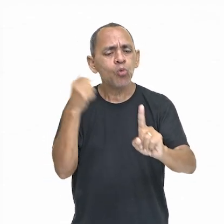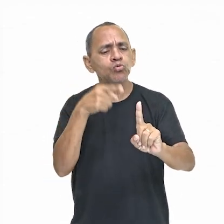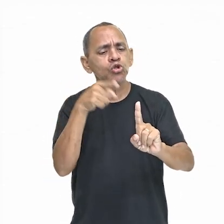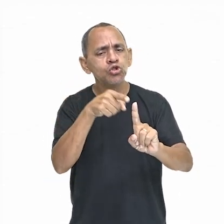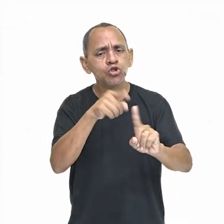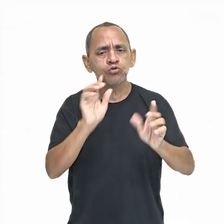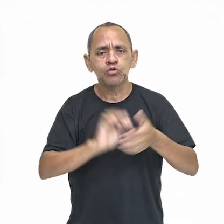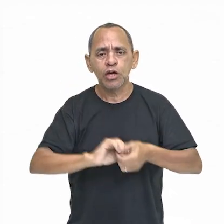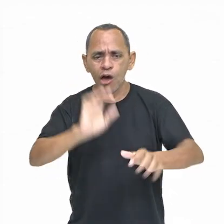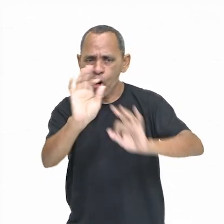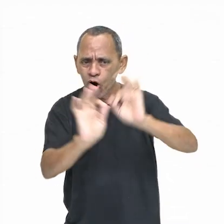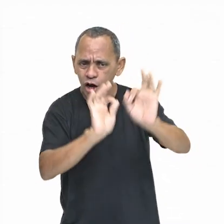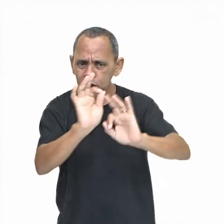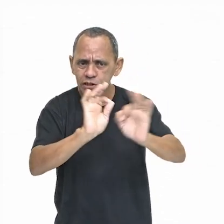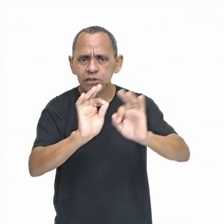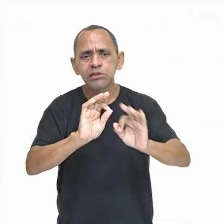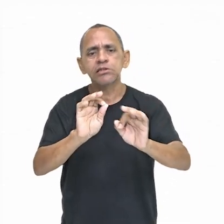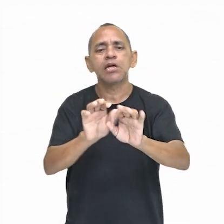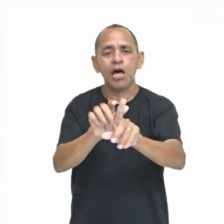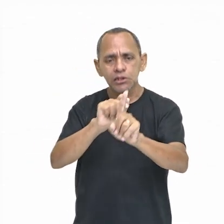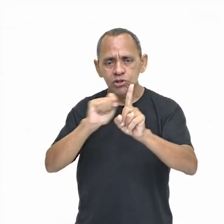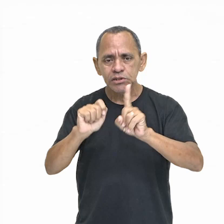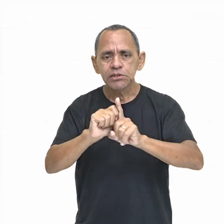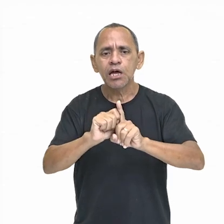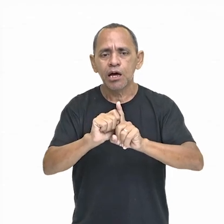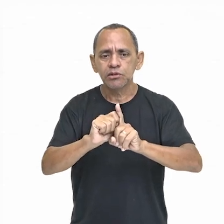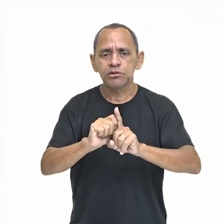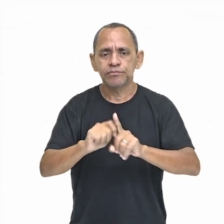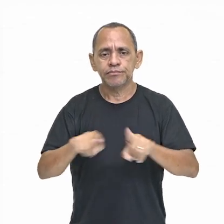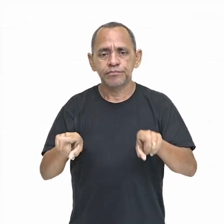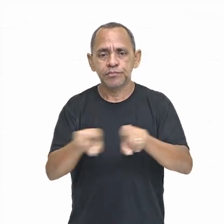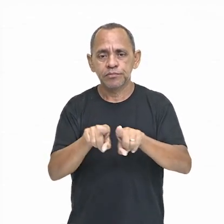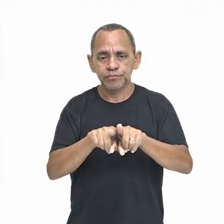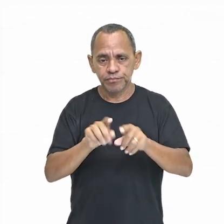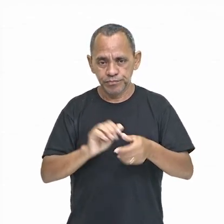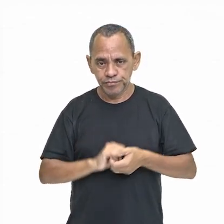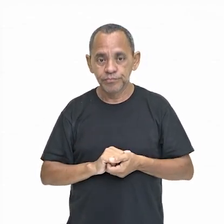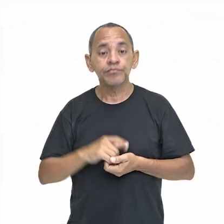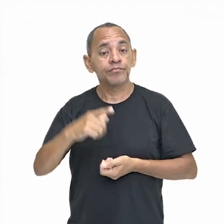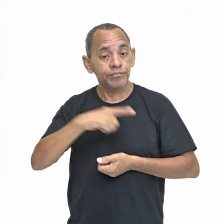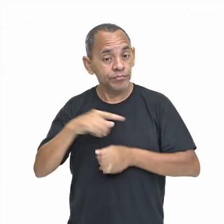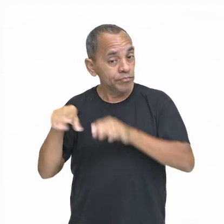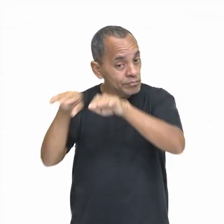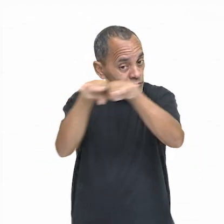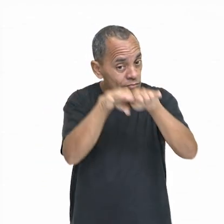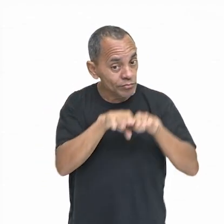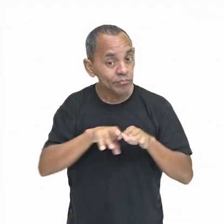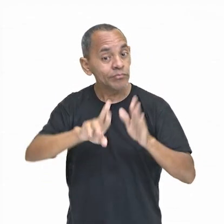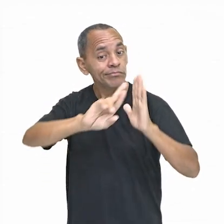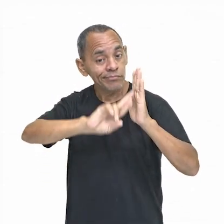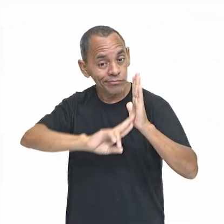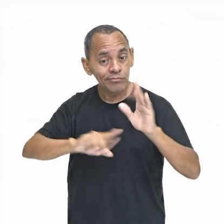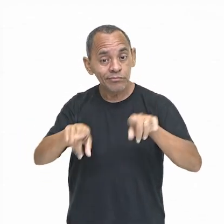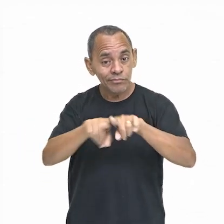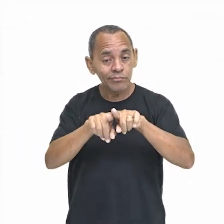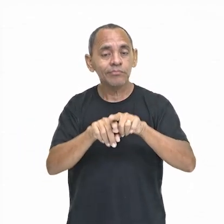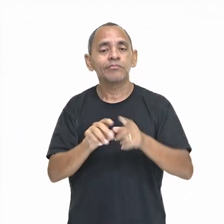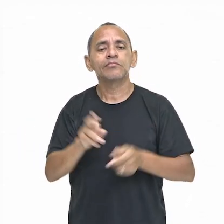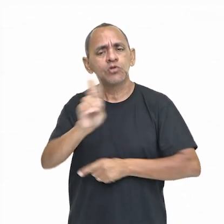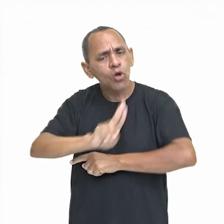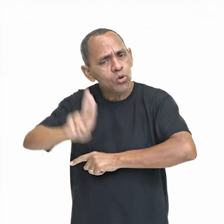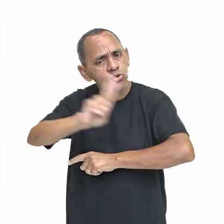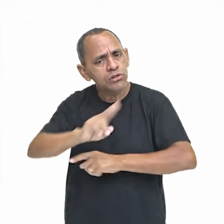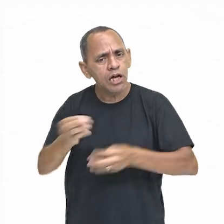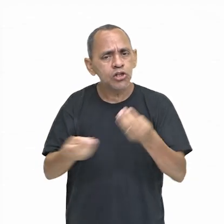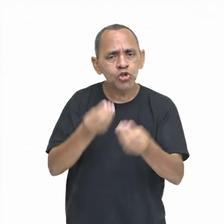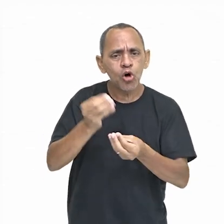é organizar a sociedade. As instituições sociais se referem a padrões e normas que se aplicam